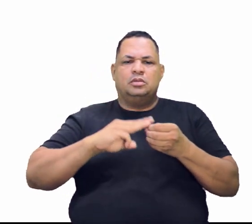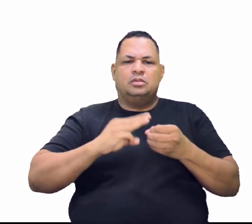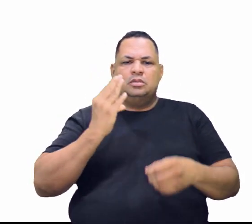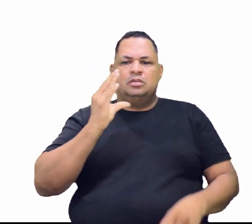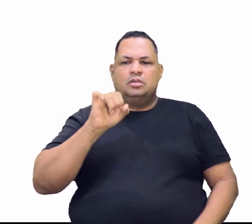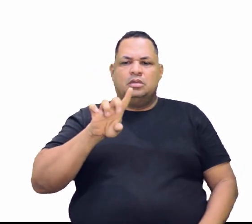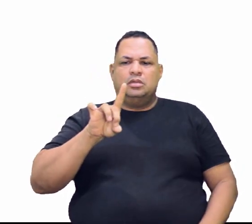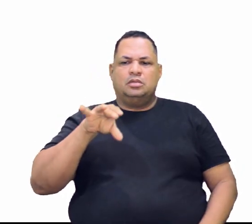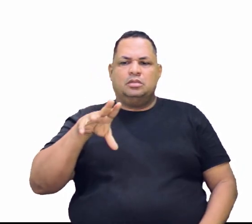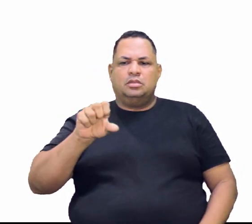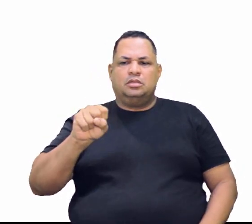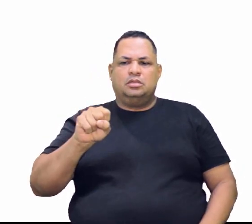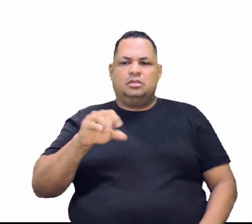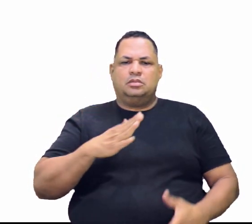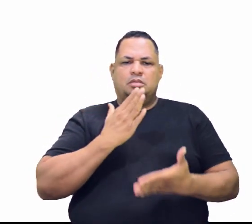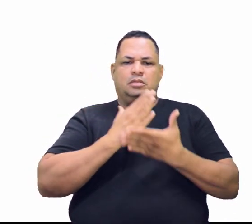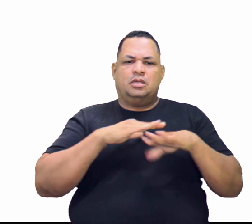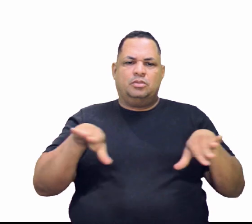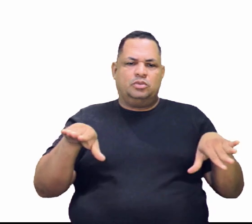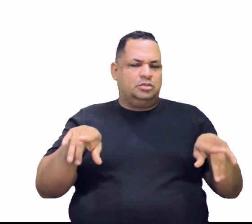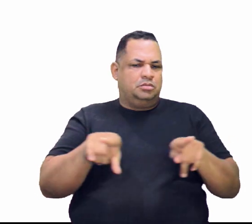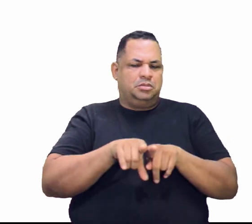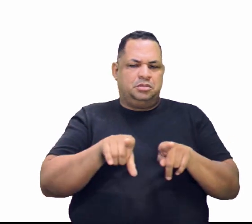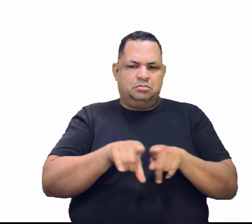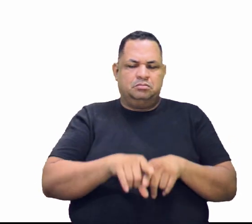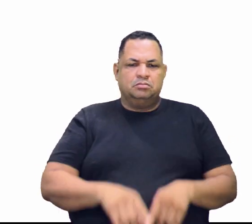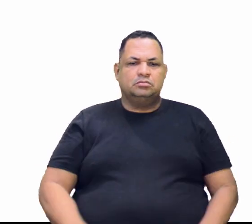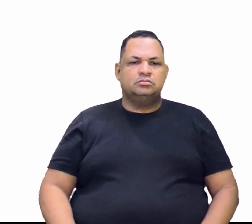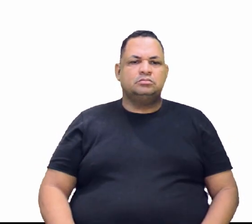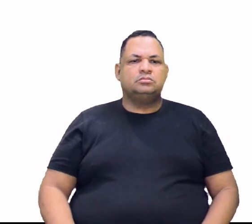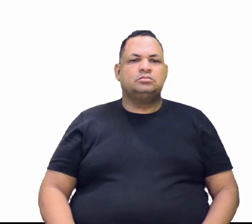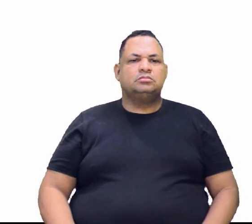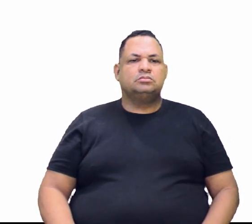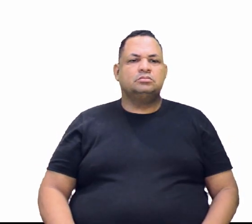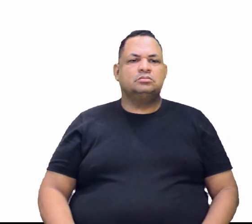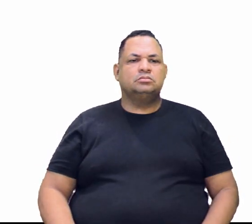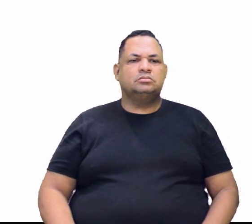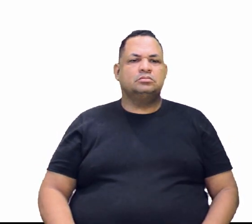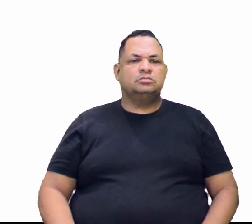A segunda expedição, que é de 1908,